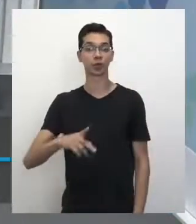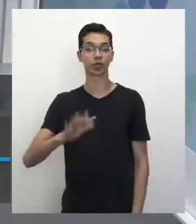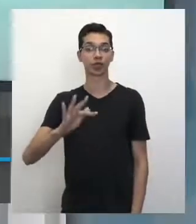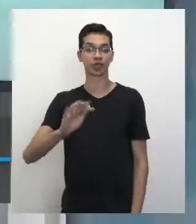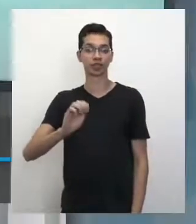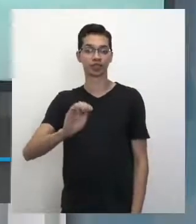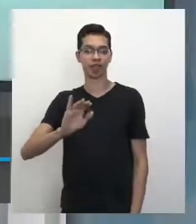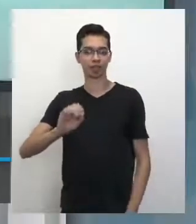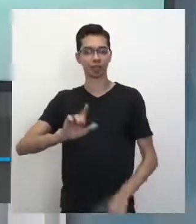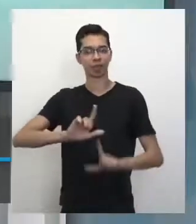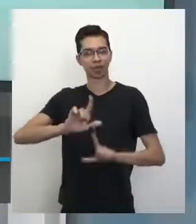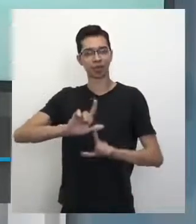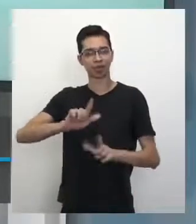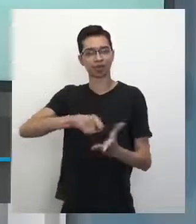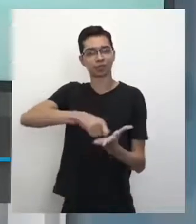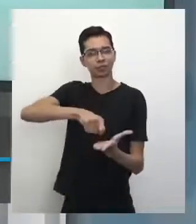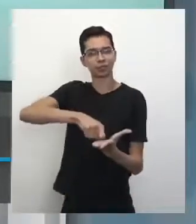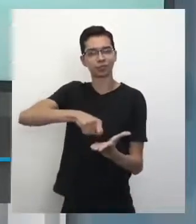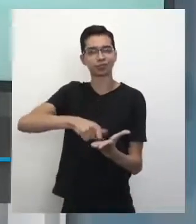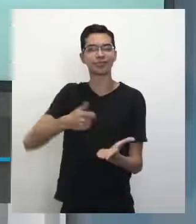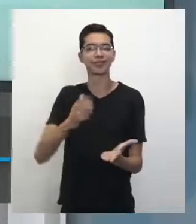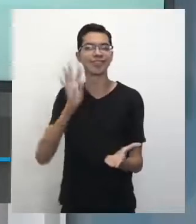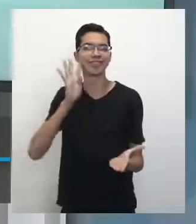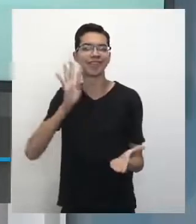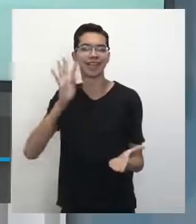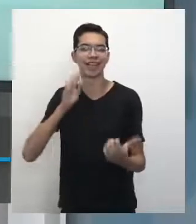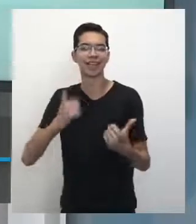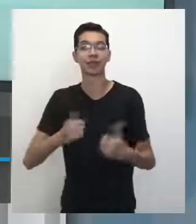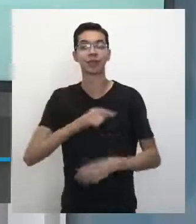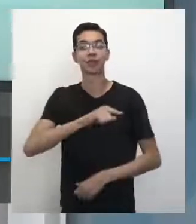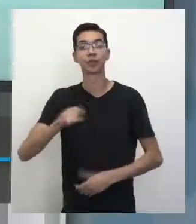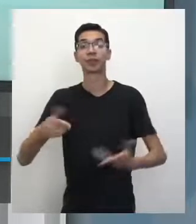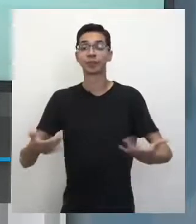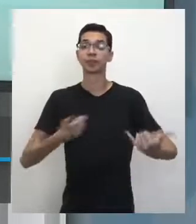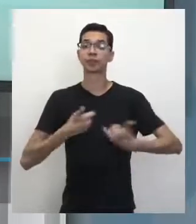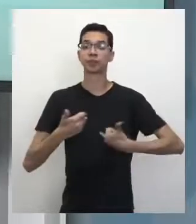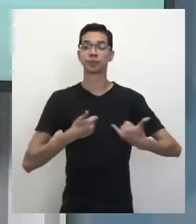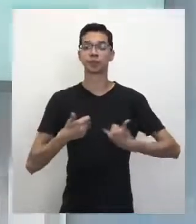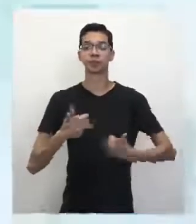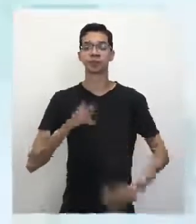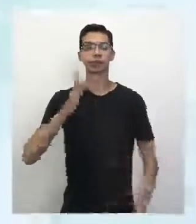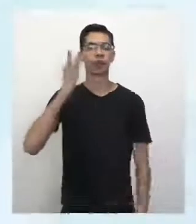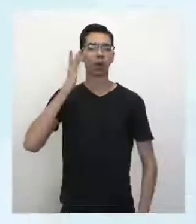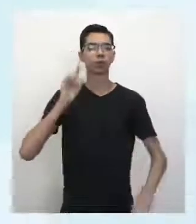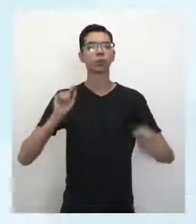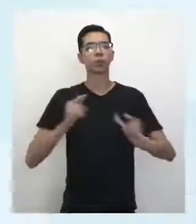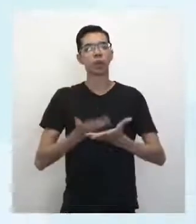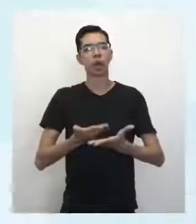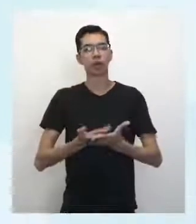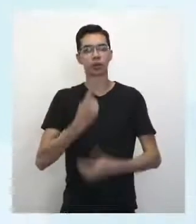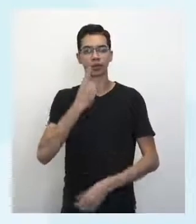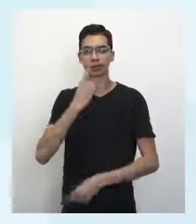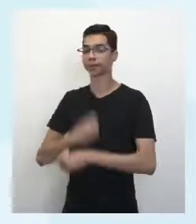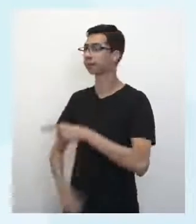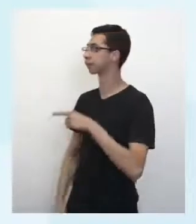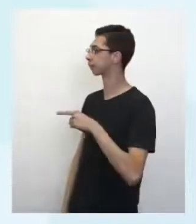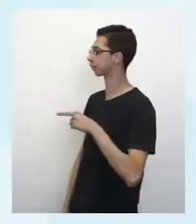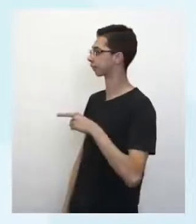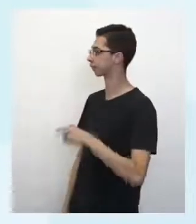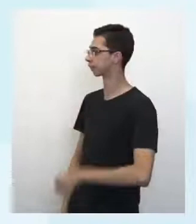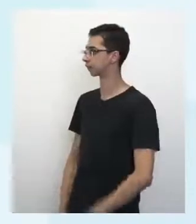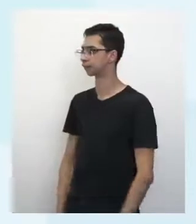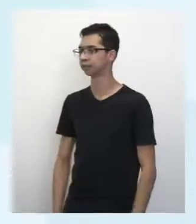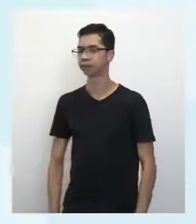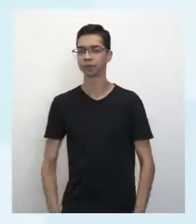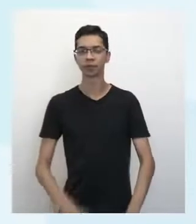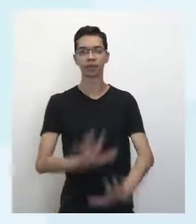muito legal, né? Então aí, gente, para vocês aí, contem, né, pra gente, né, o que você achou da nossa aula, tá aí para vocês. QR